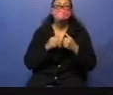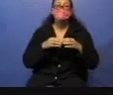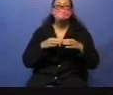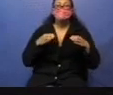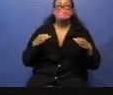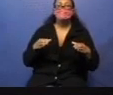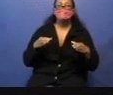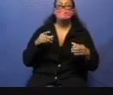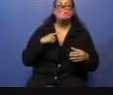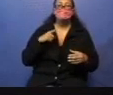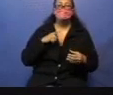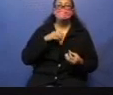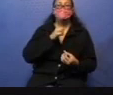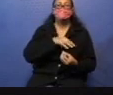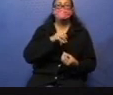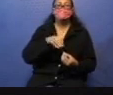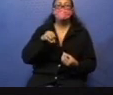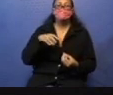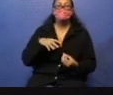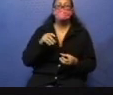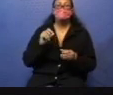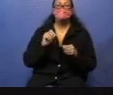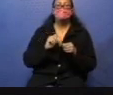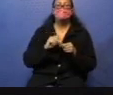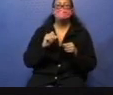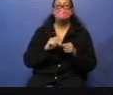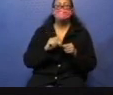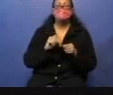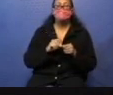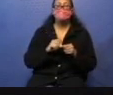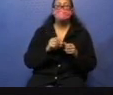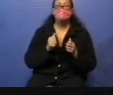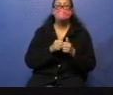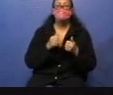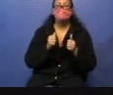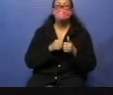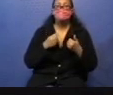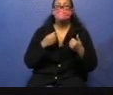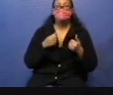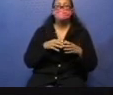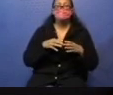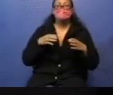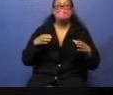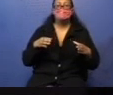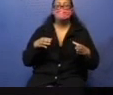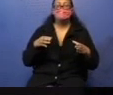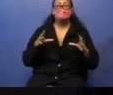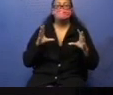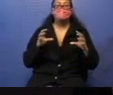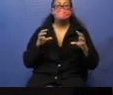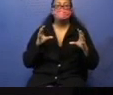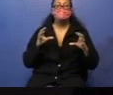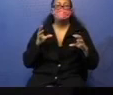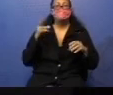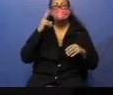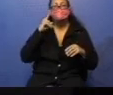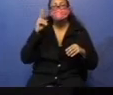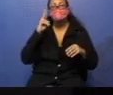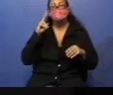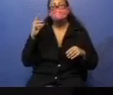um fungo para fazer esse pãozinho ficar grande, macio. Então, só para lembrar, eles são